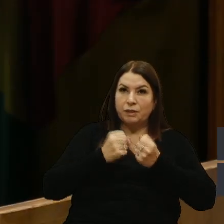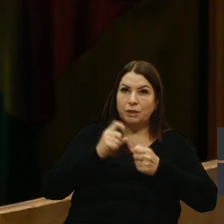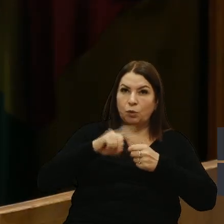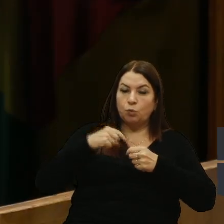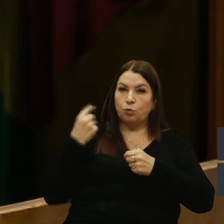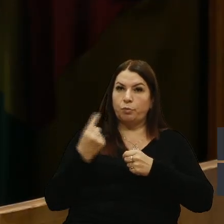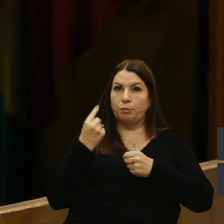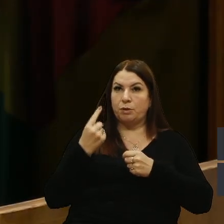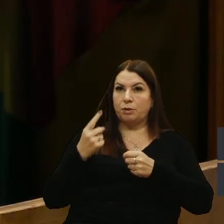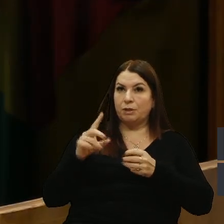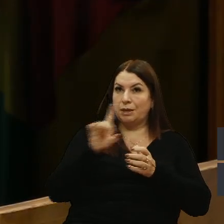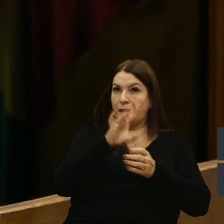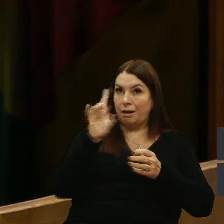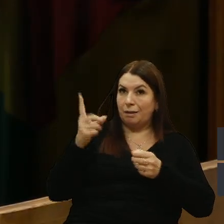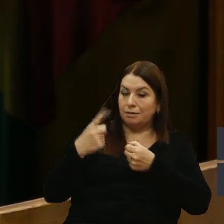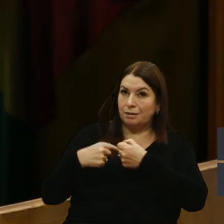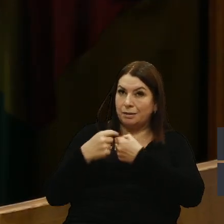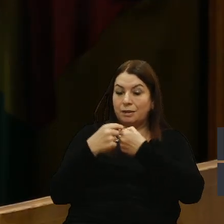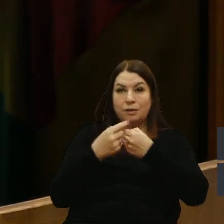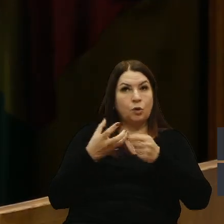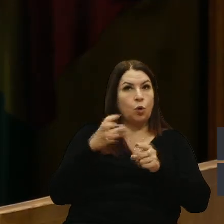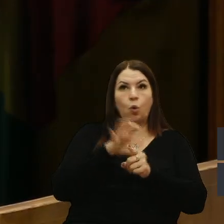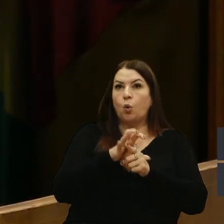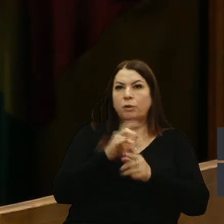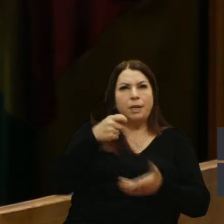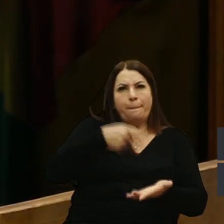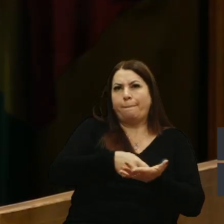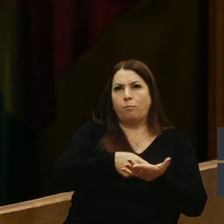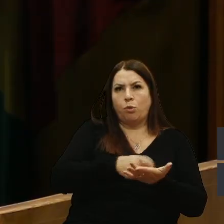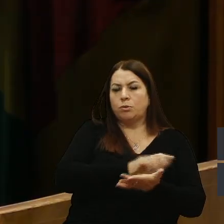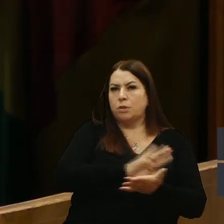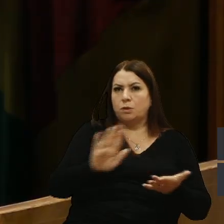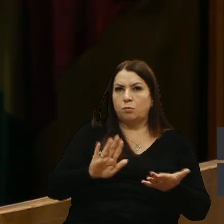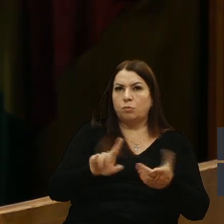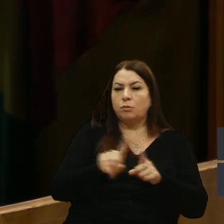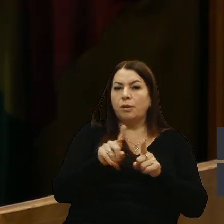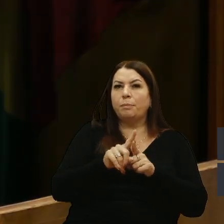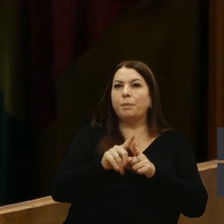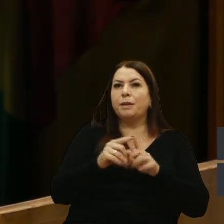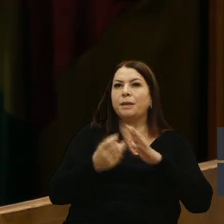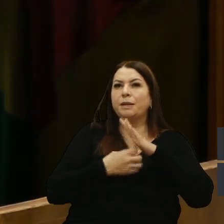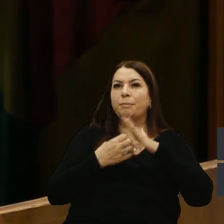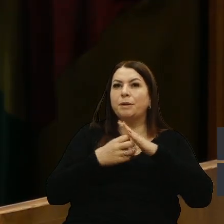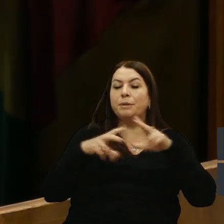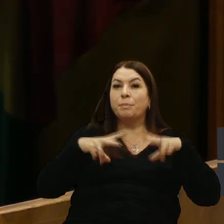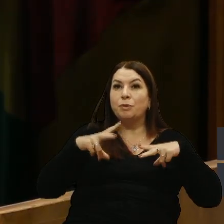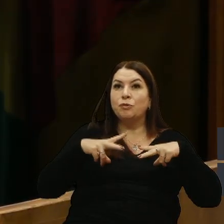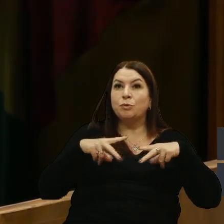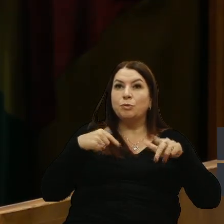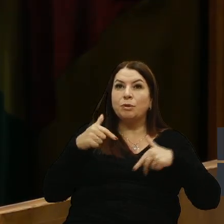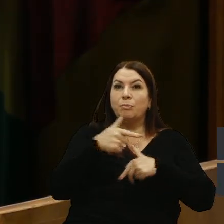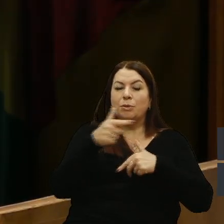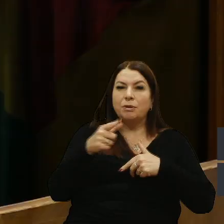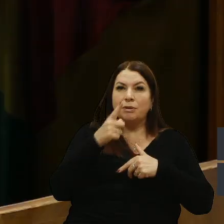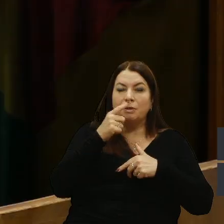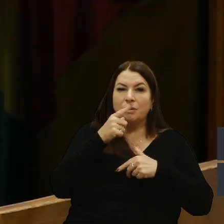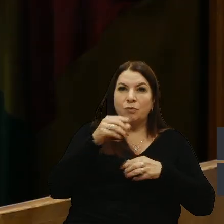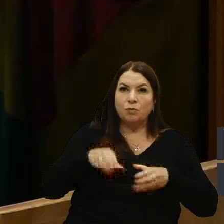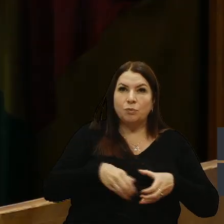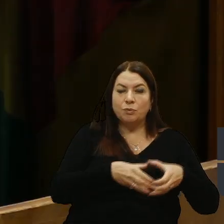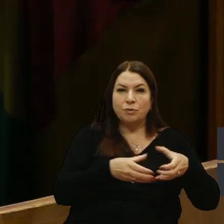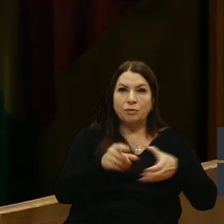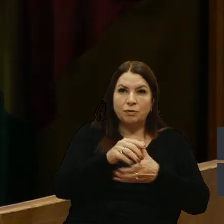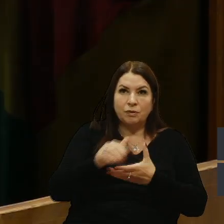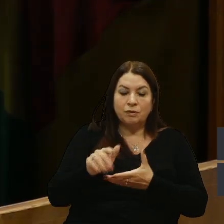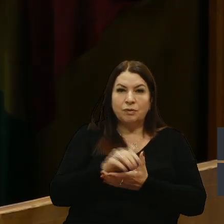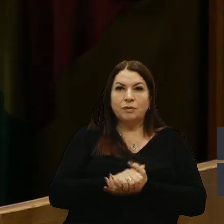autonomia municipal e contra a imposição da concessão privada dos serviços de água e esgoto no Rio